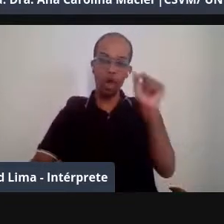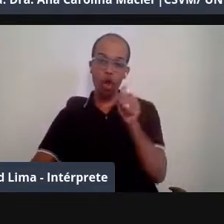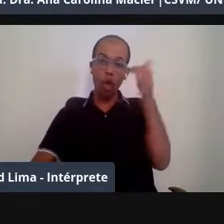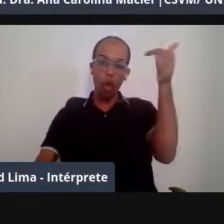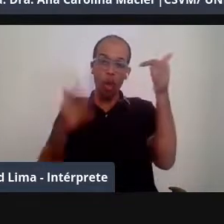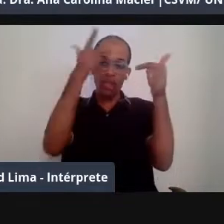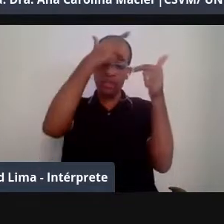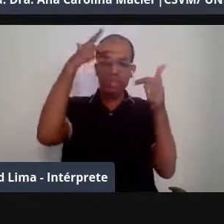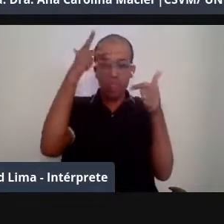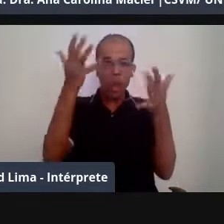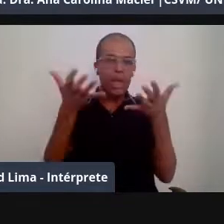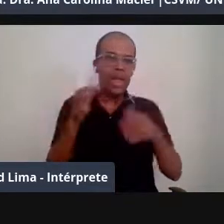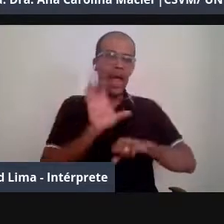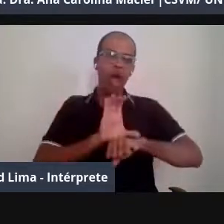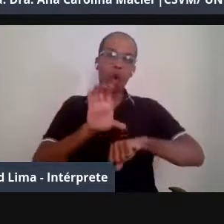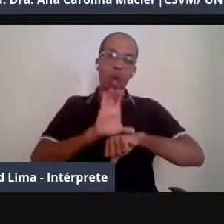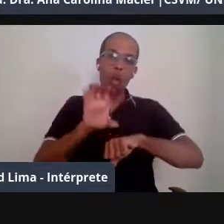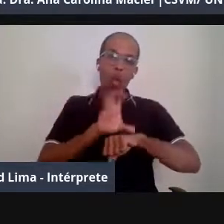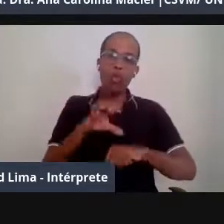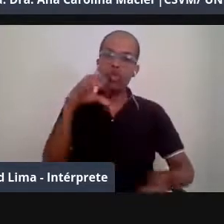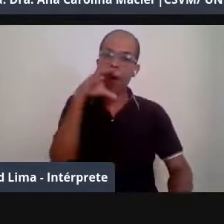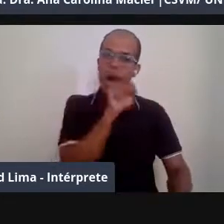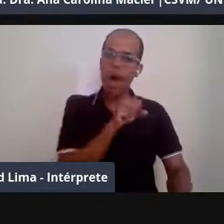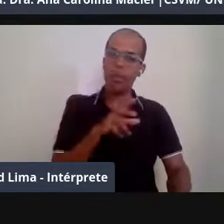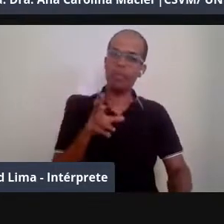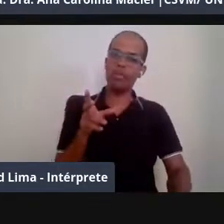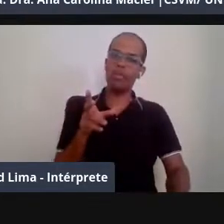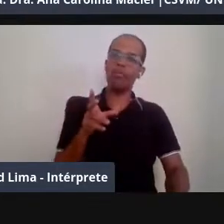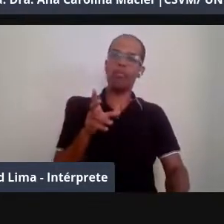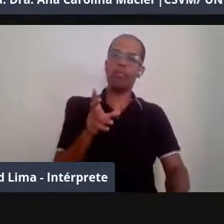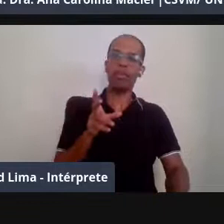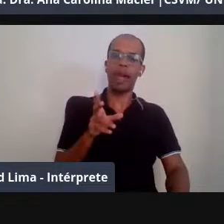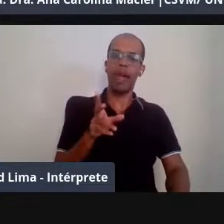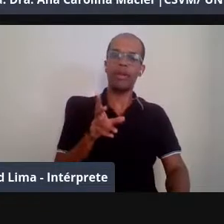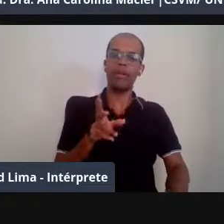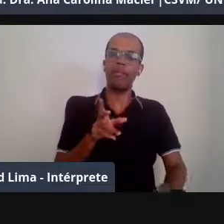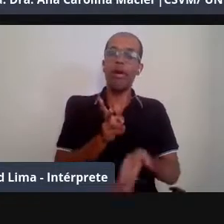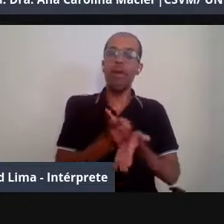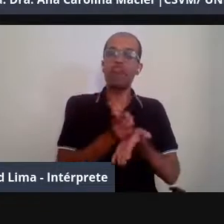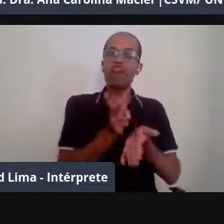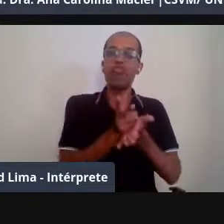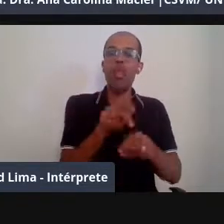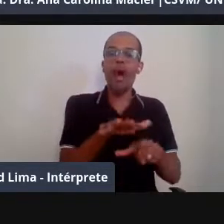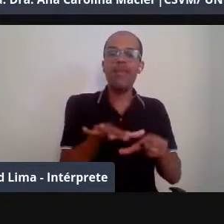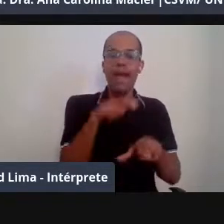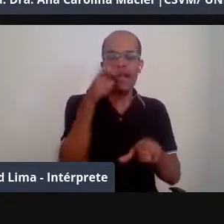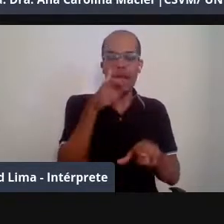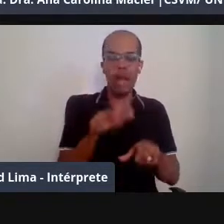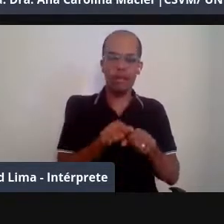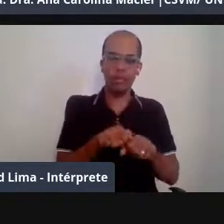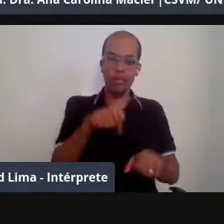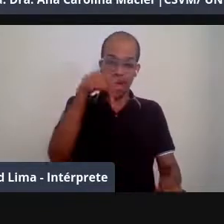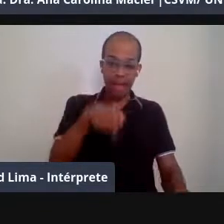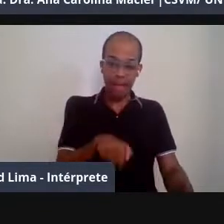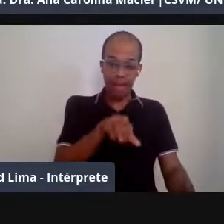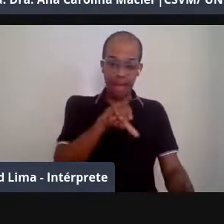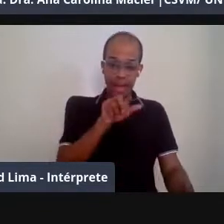né? Buscam cursos rápidos para se manter, pelo menos, na área de interesse. Então, nós vimos aqui na Cáritas do